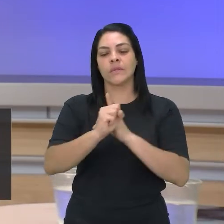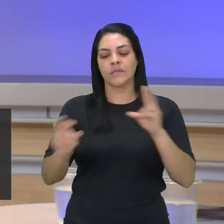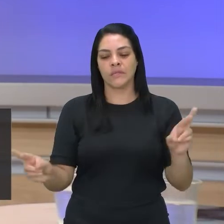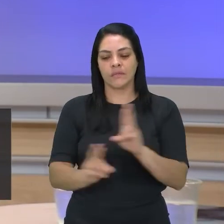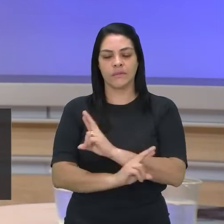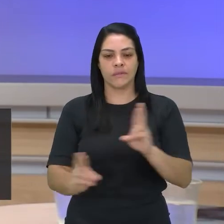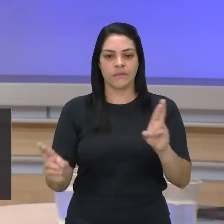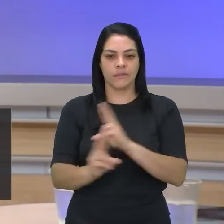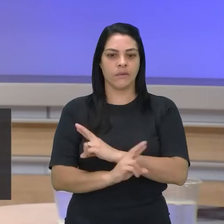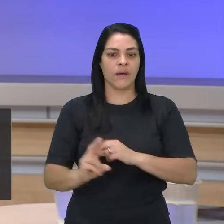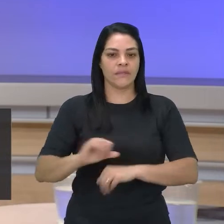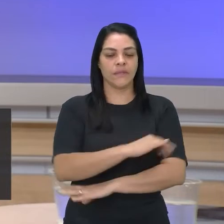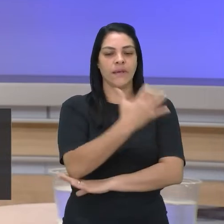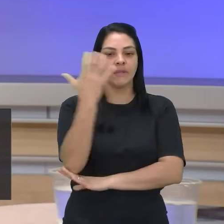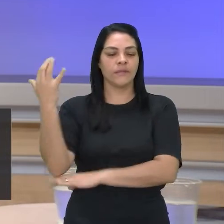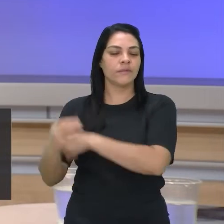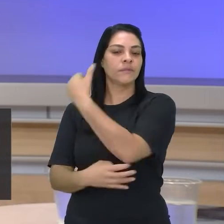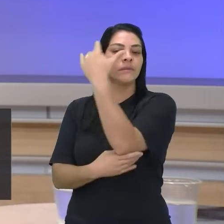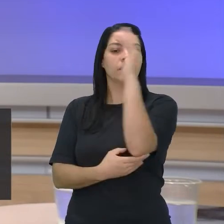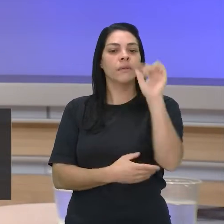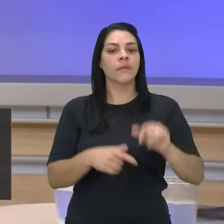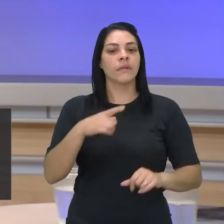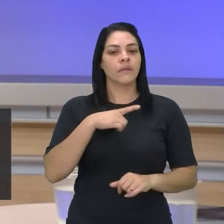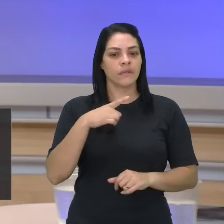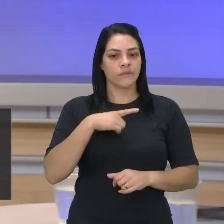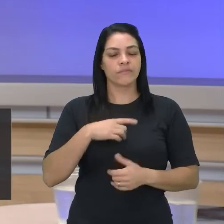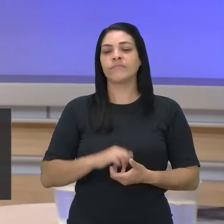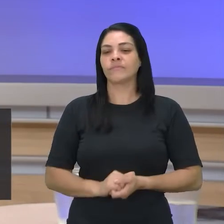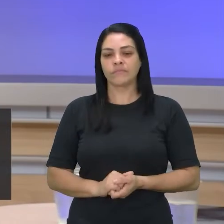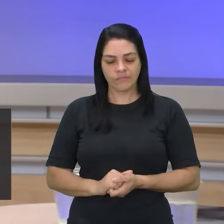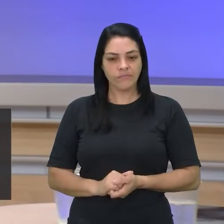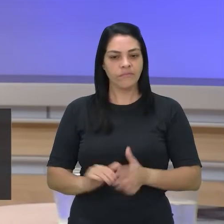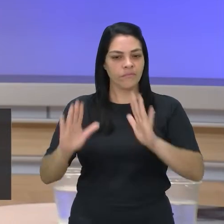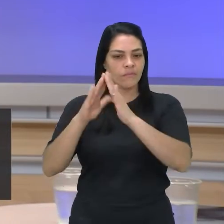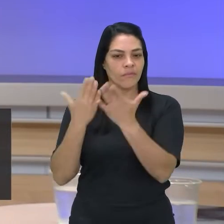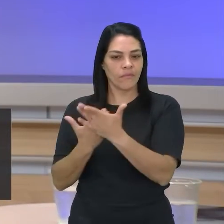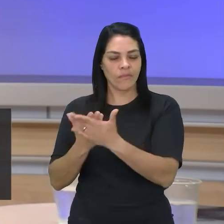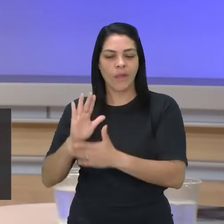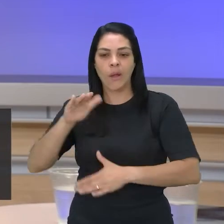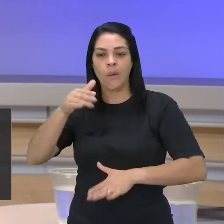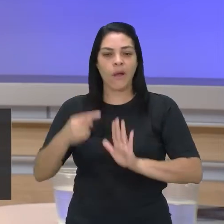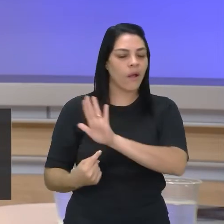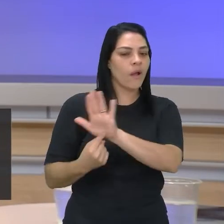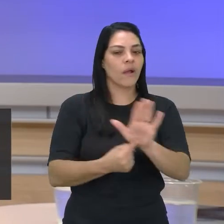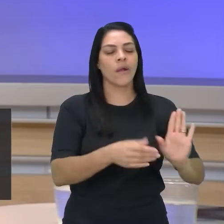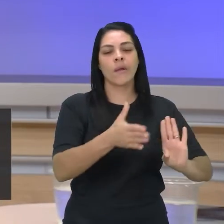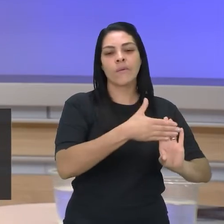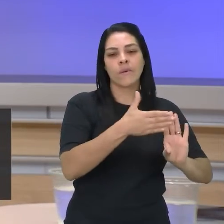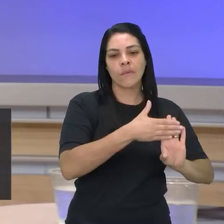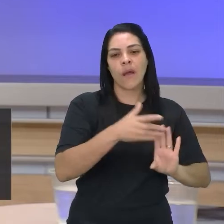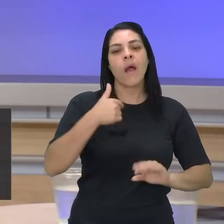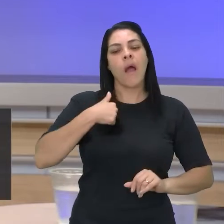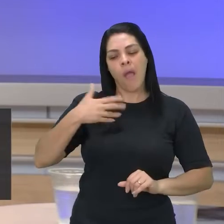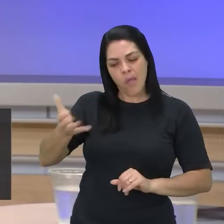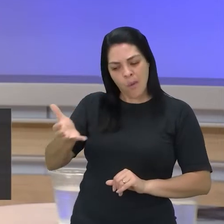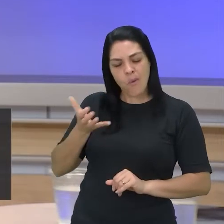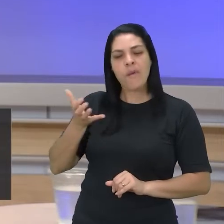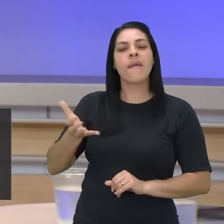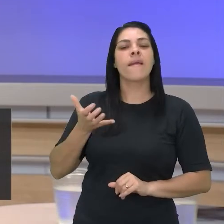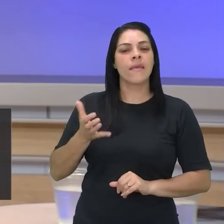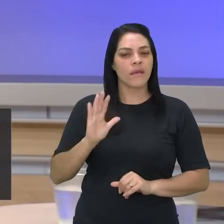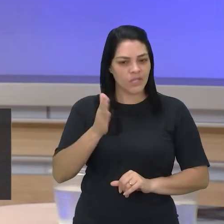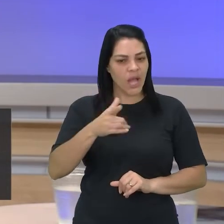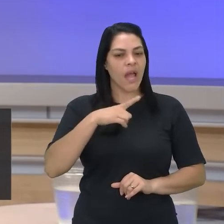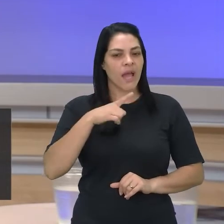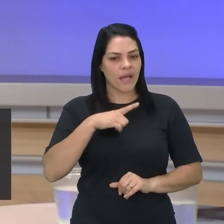né? Então, há céus e escolas que quando a gente apresenta a proposta, fala, uau, que maravilhoso, a gente queria muito, a gente já até tem